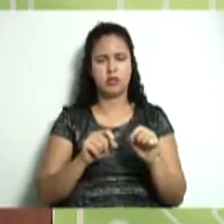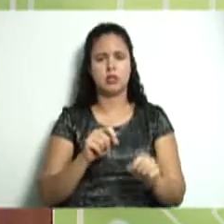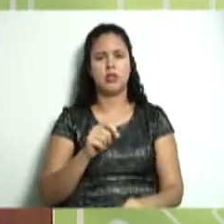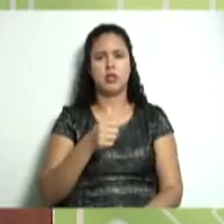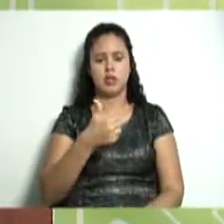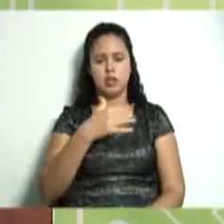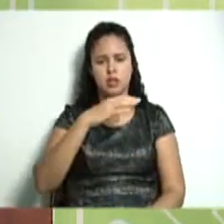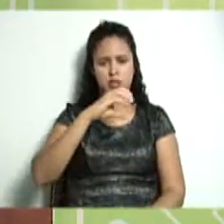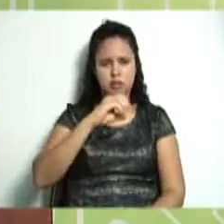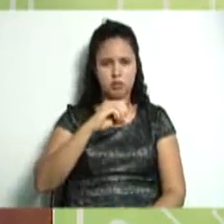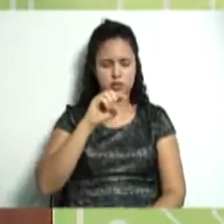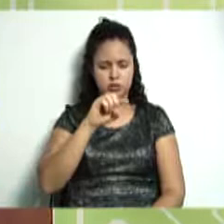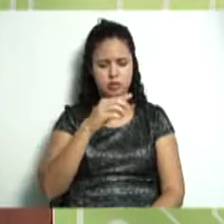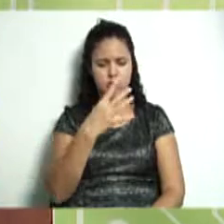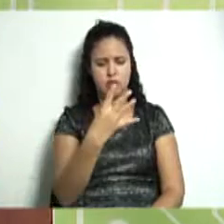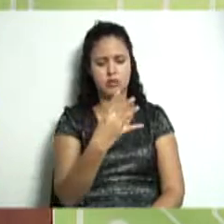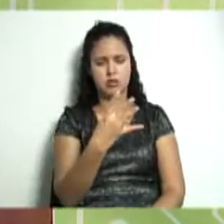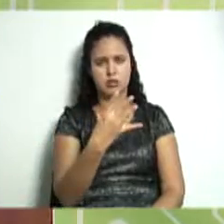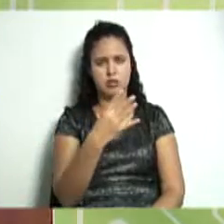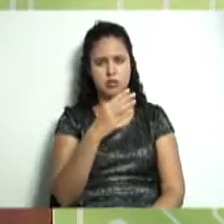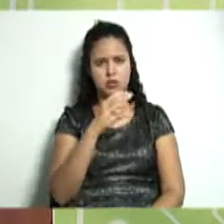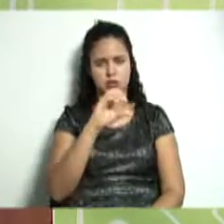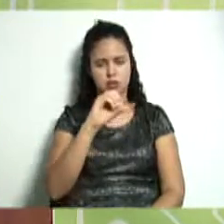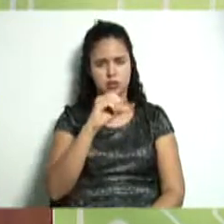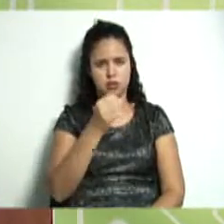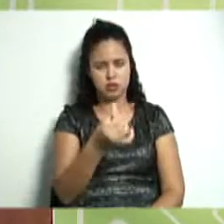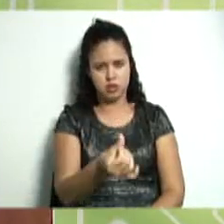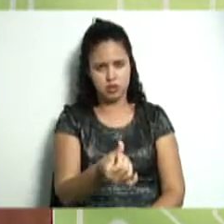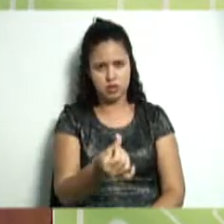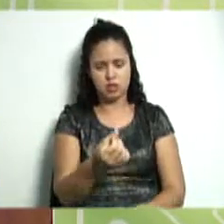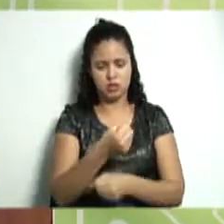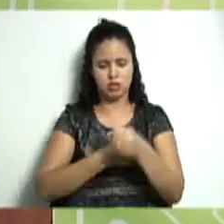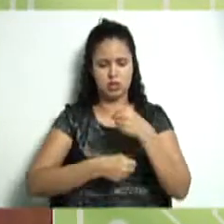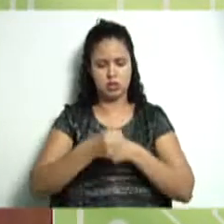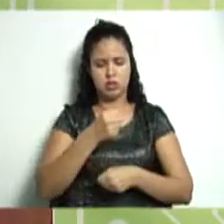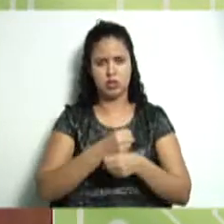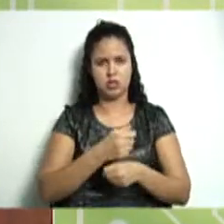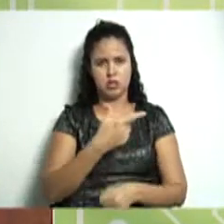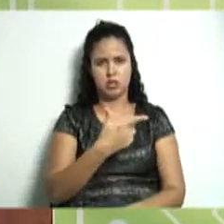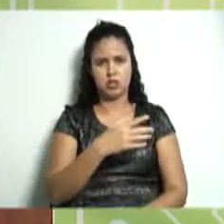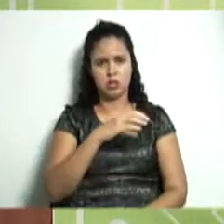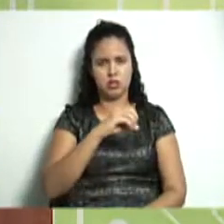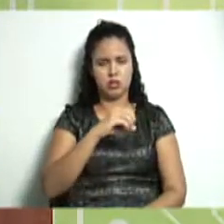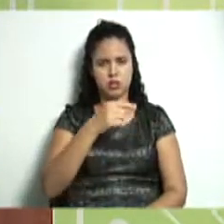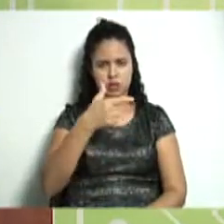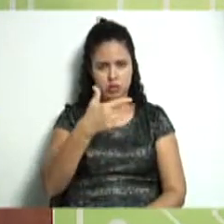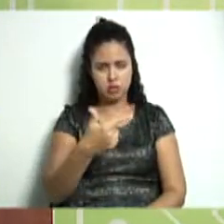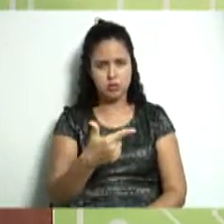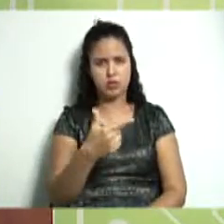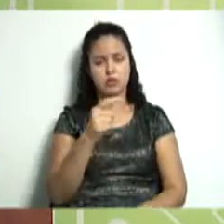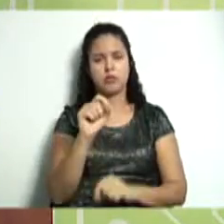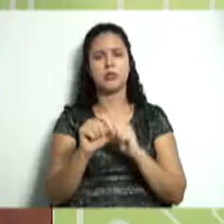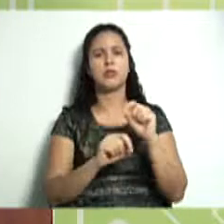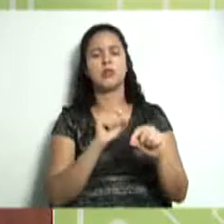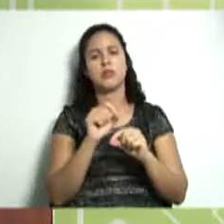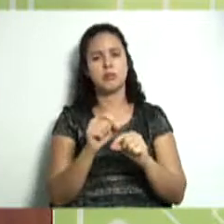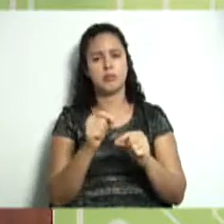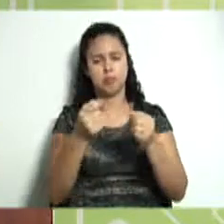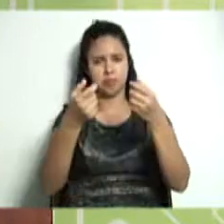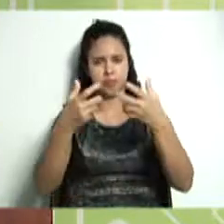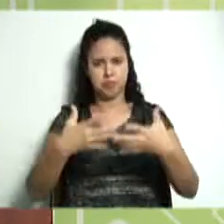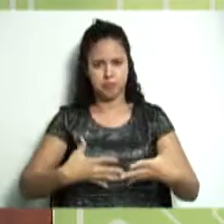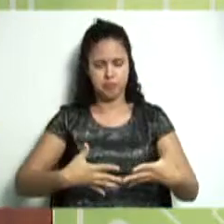10.406, né? Lá de 2013, 2012. 2002. 2002? Uhum. Isso, lá de 2002, que